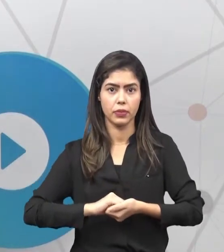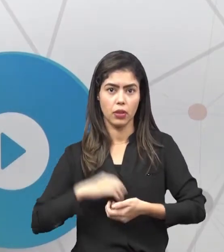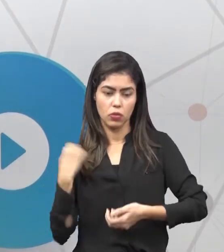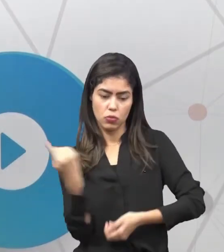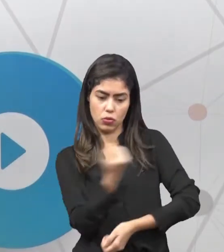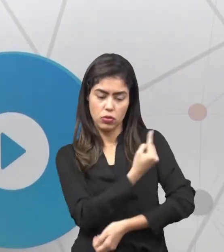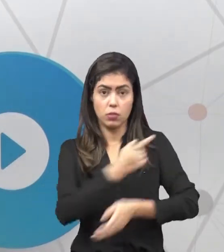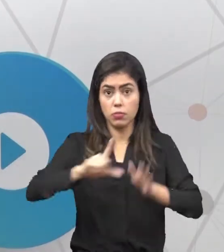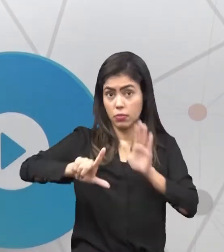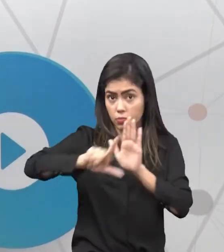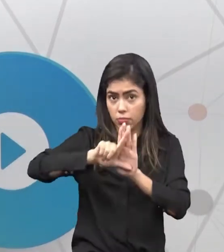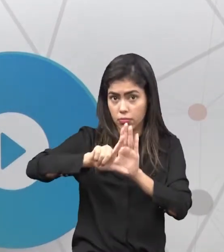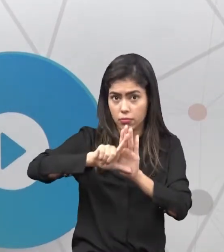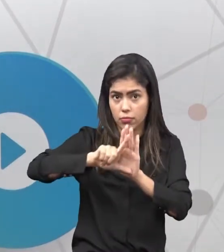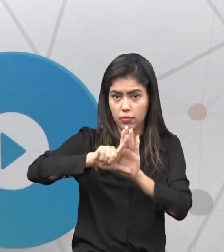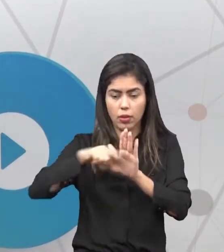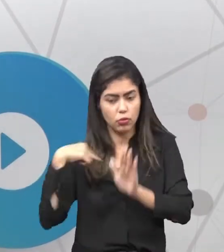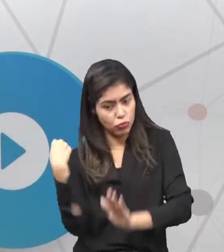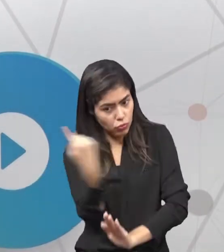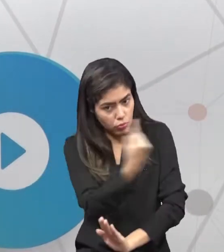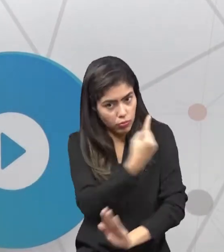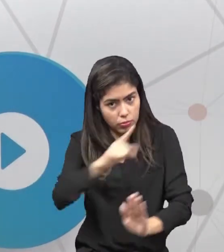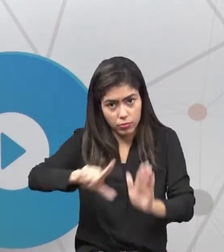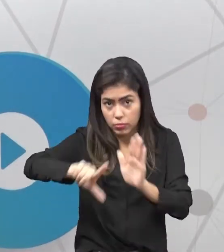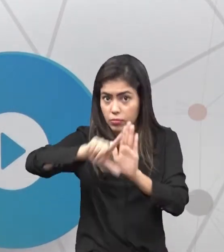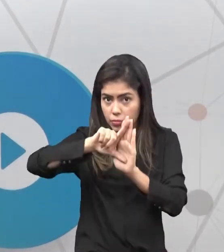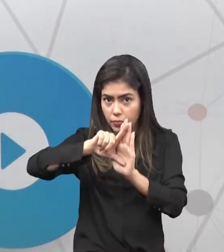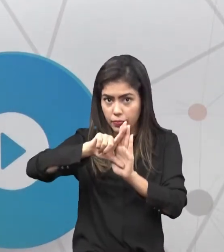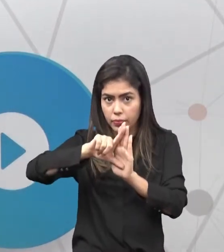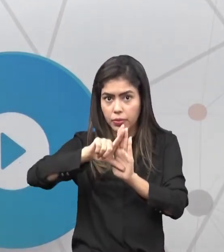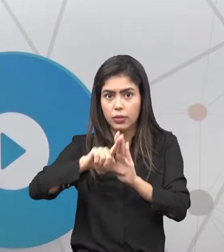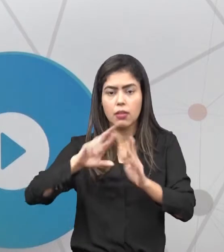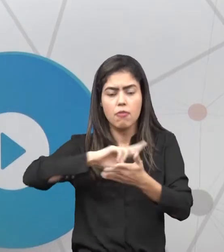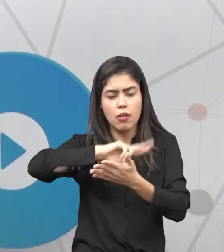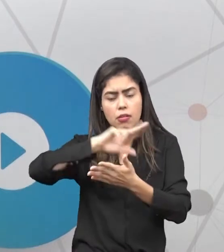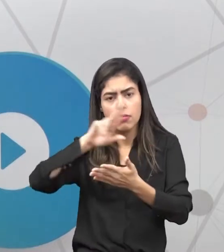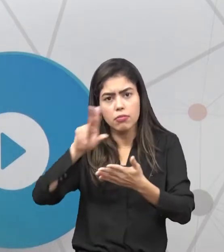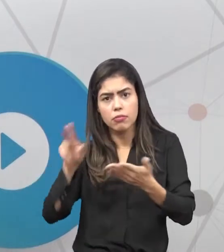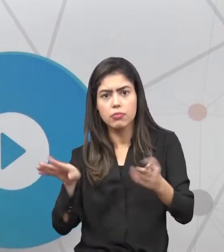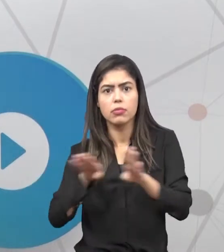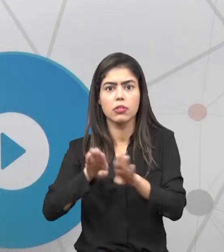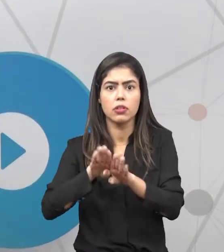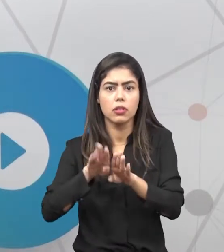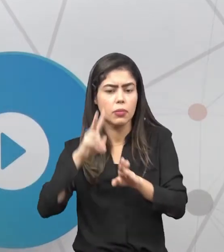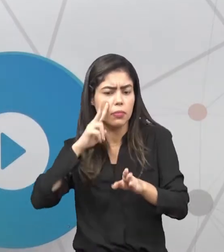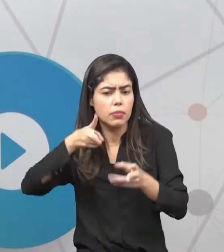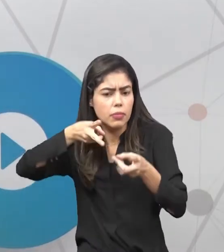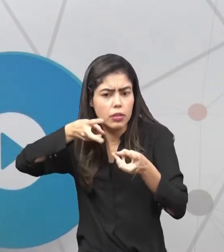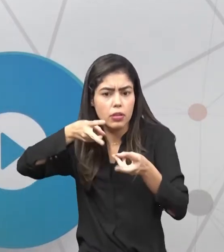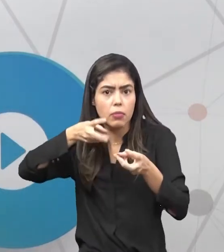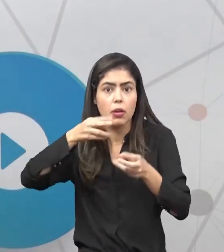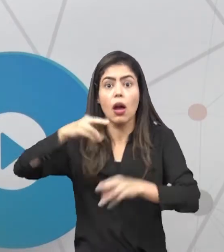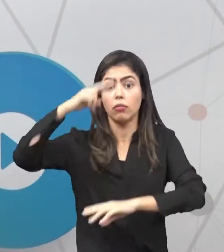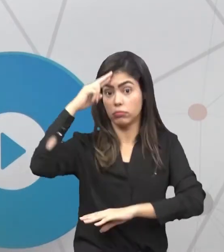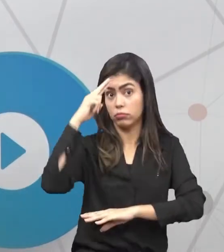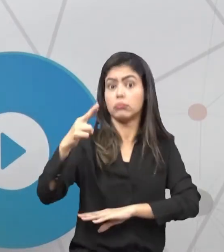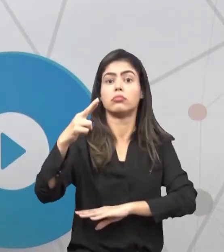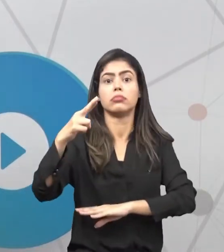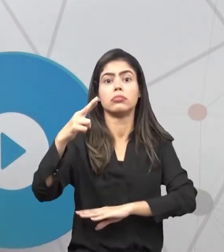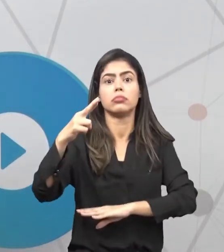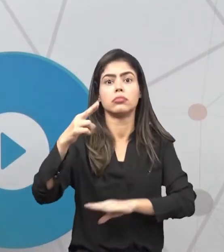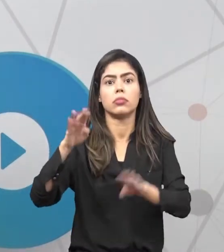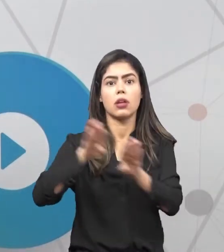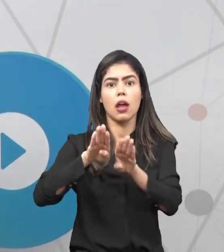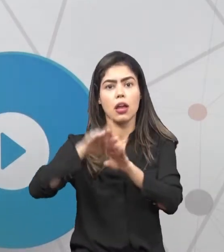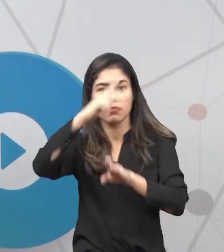nós temos a nossa lei, as nossas leis, e as nossas leis, nós conferimos autoridade para que